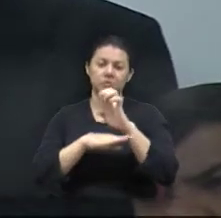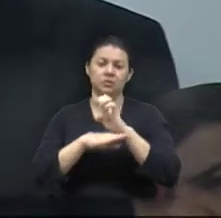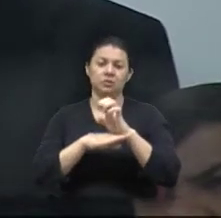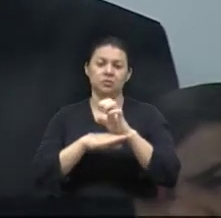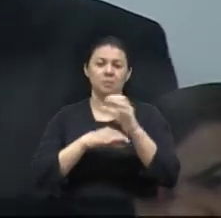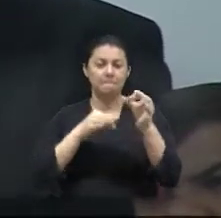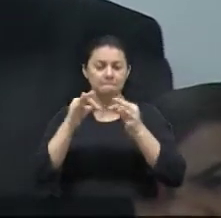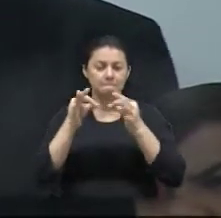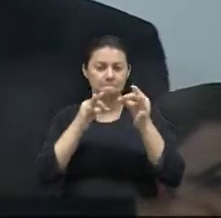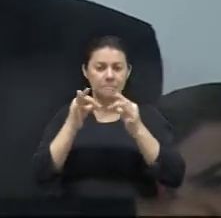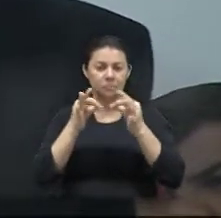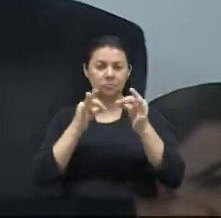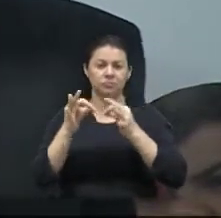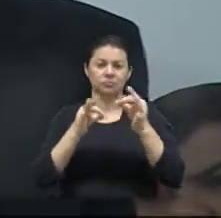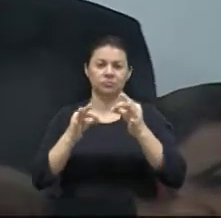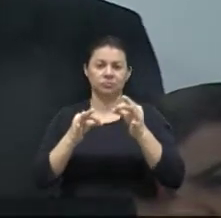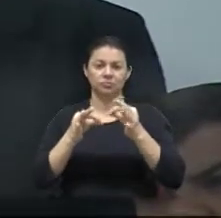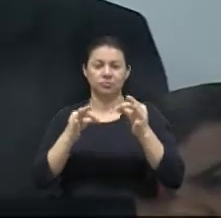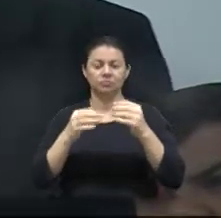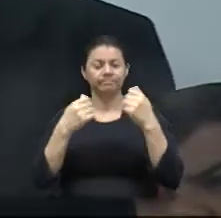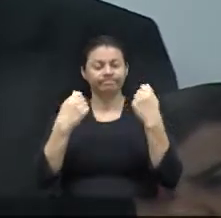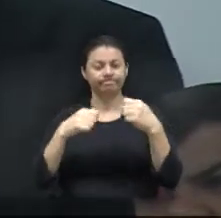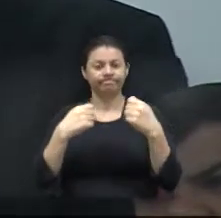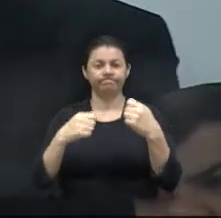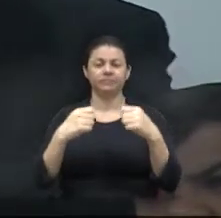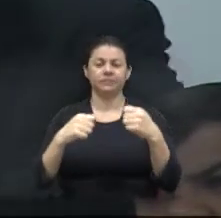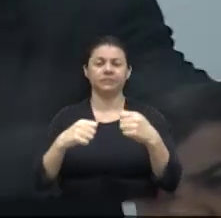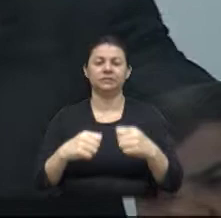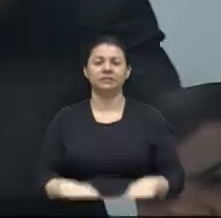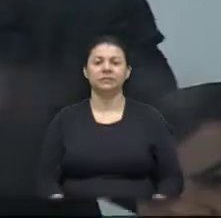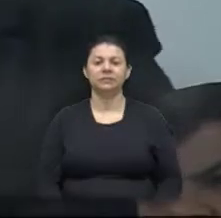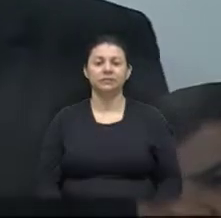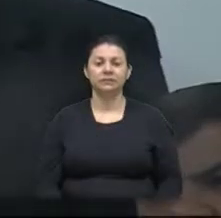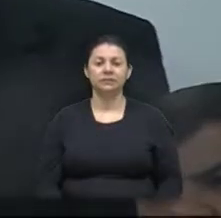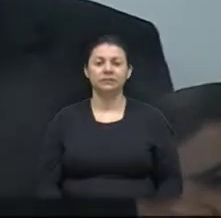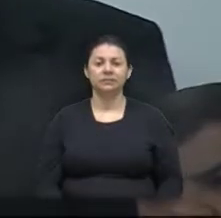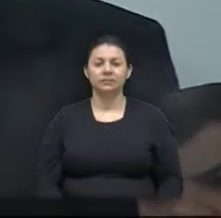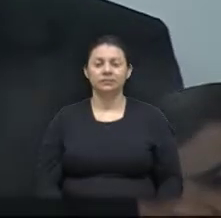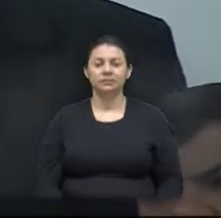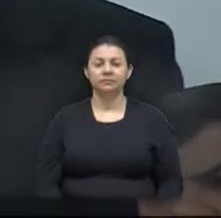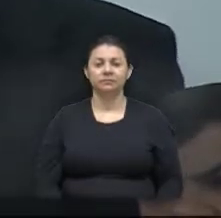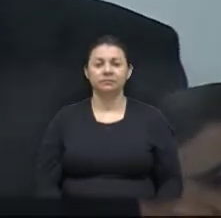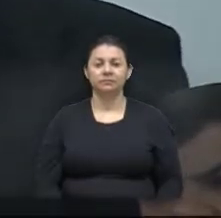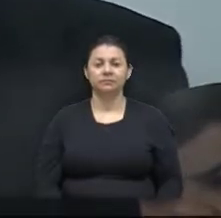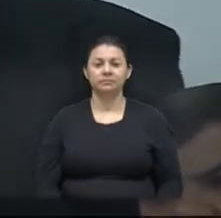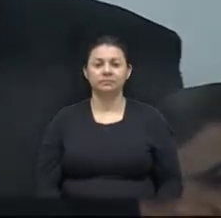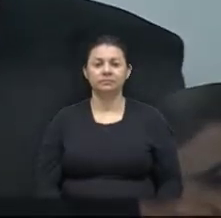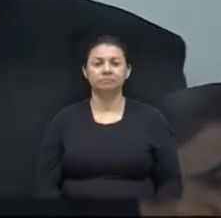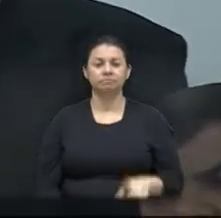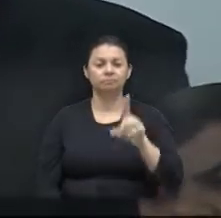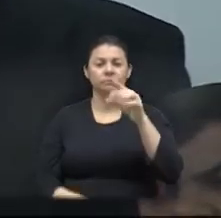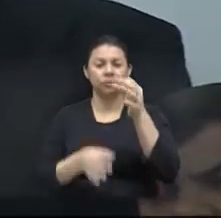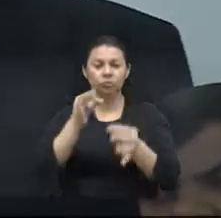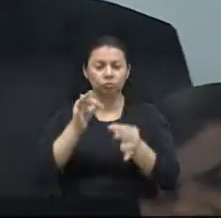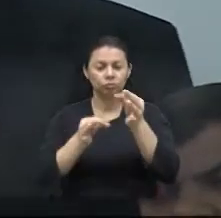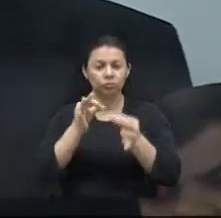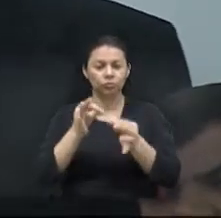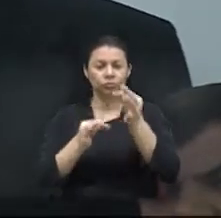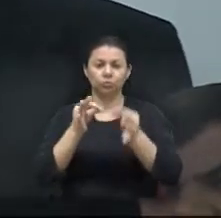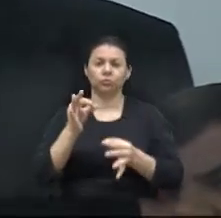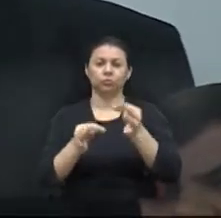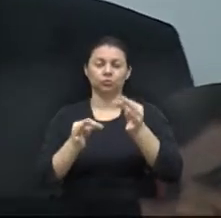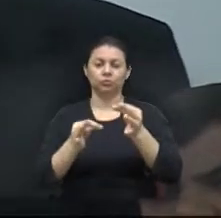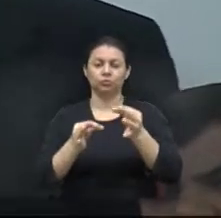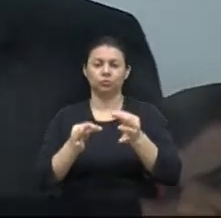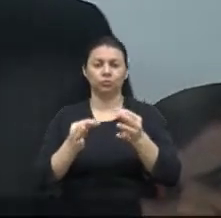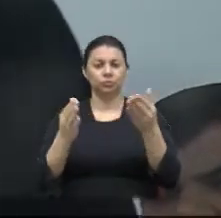reivindicado não só pela população mas o tribunal de contas então quero deixar aqui a minha complacência com